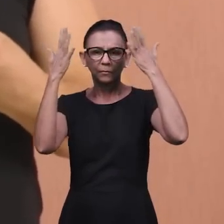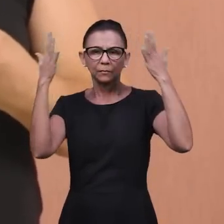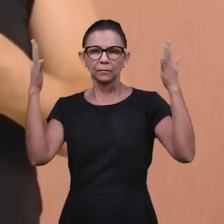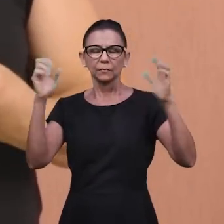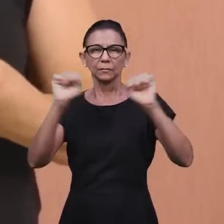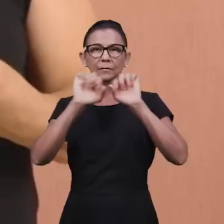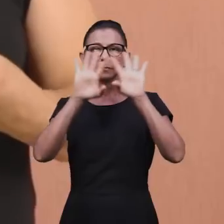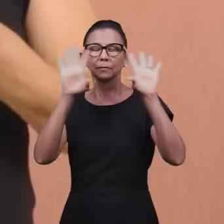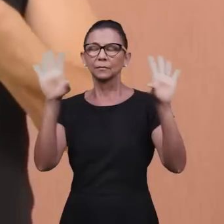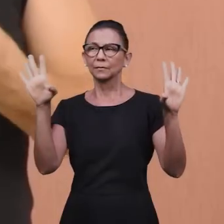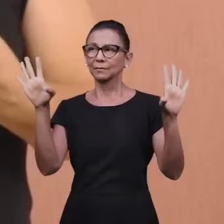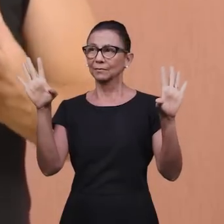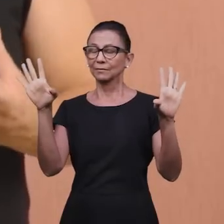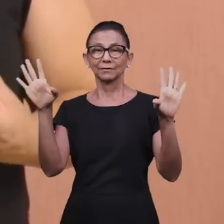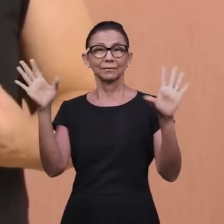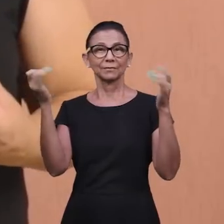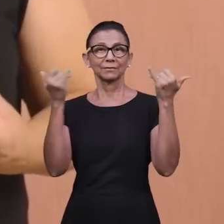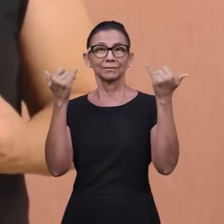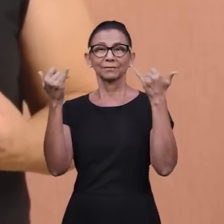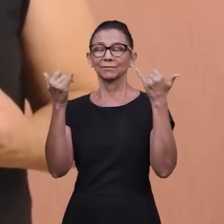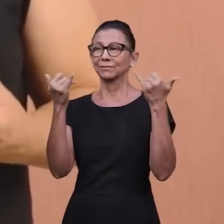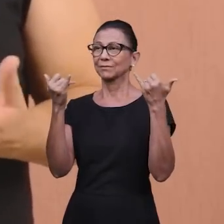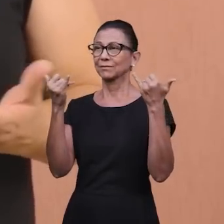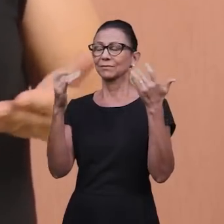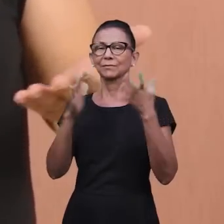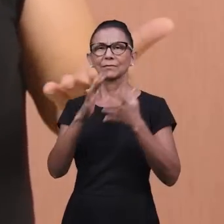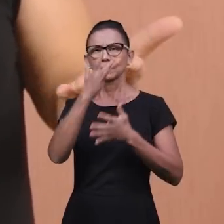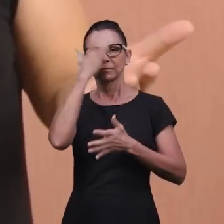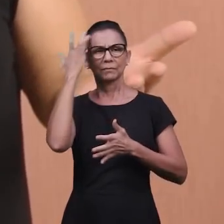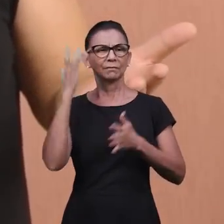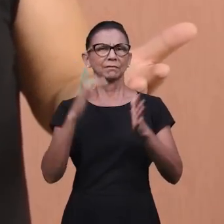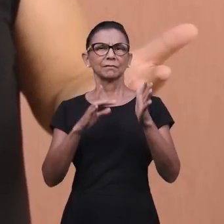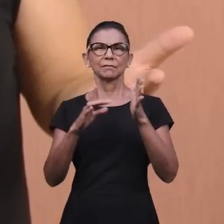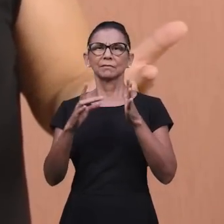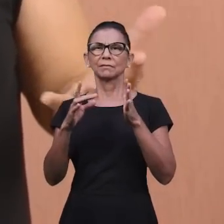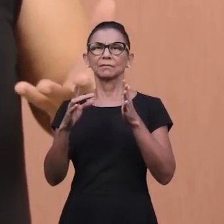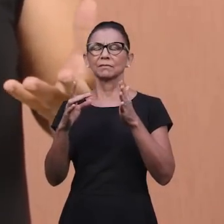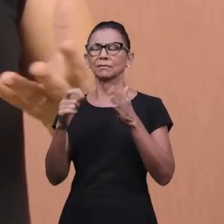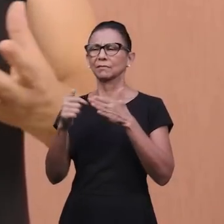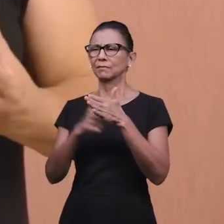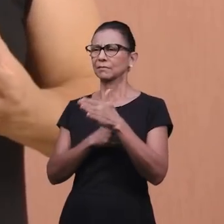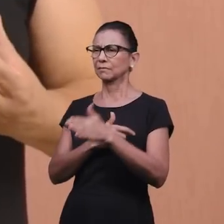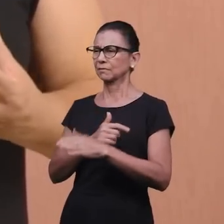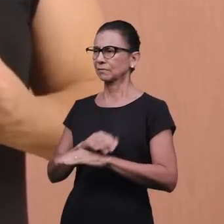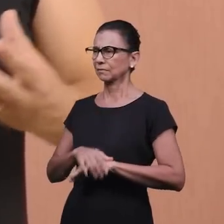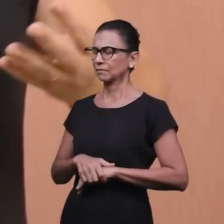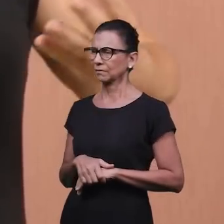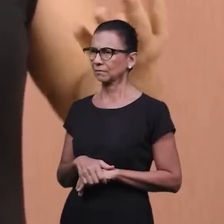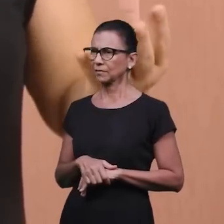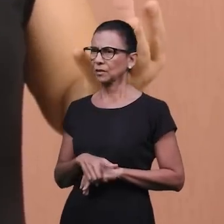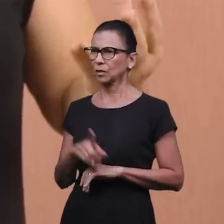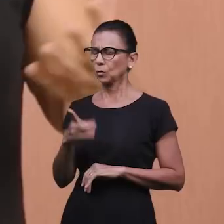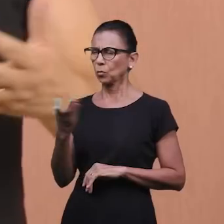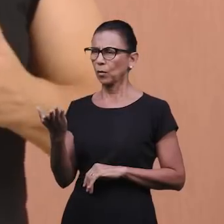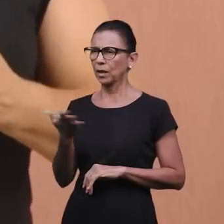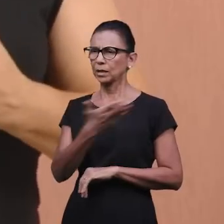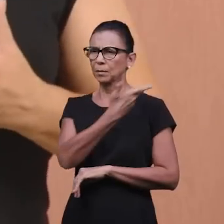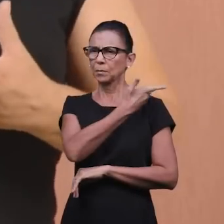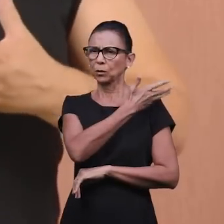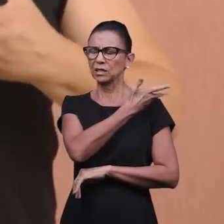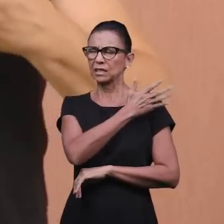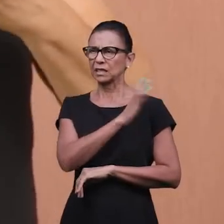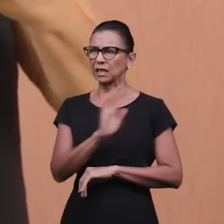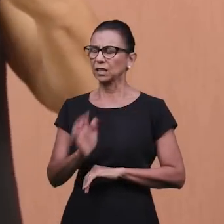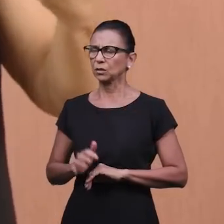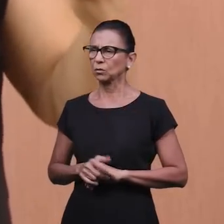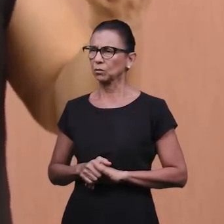daquela informação e de fato ela vai ser incluída. Mas muita gente pergunta assim pra gente, mas isso não é exclusão? Ele não tem que